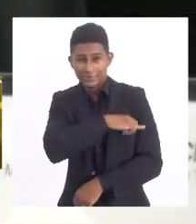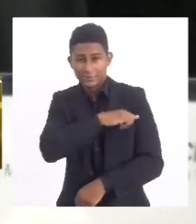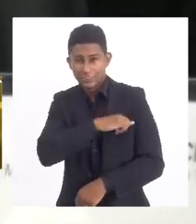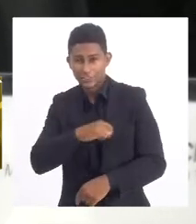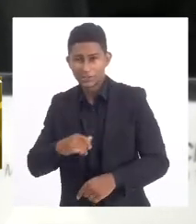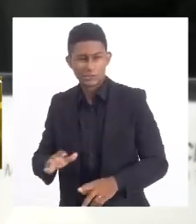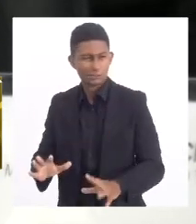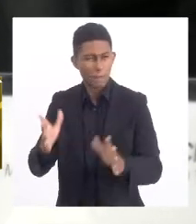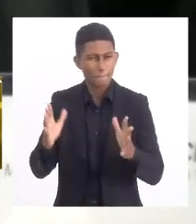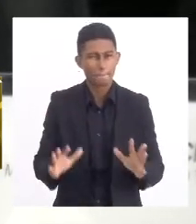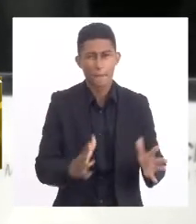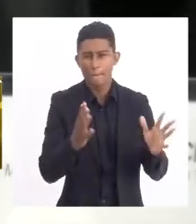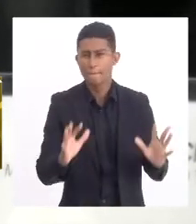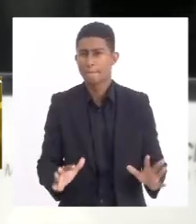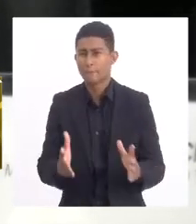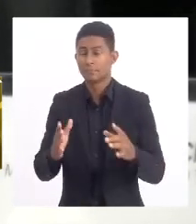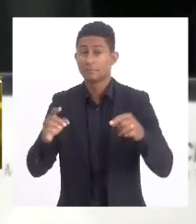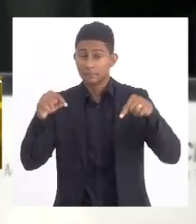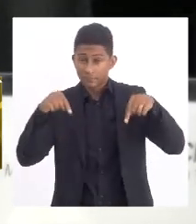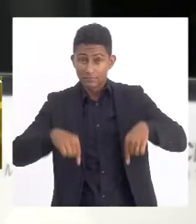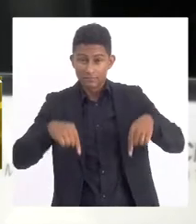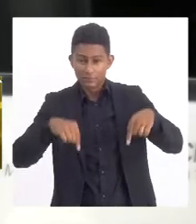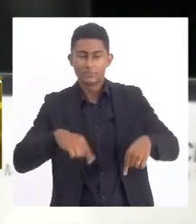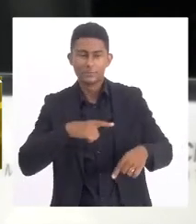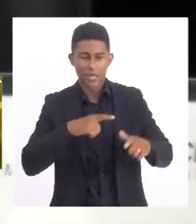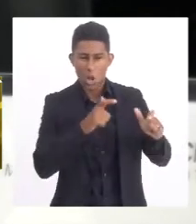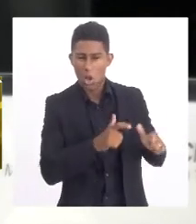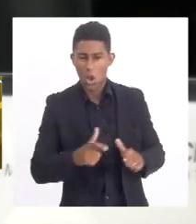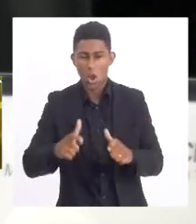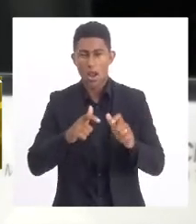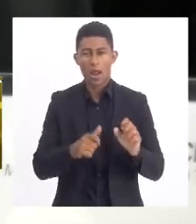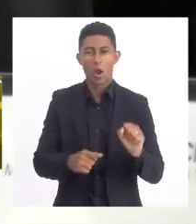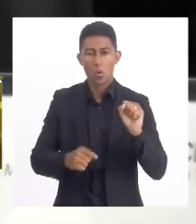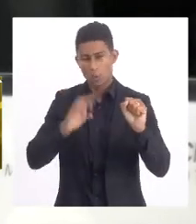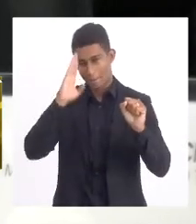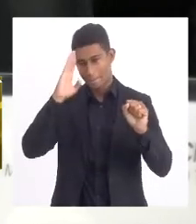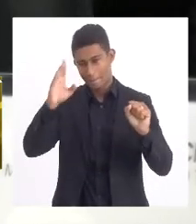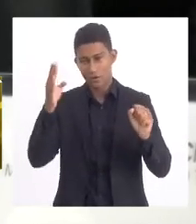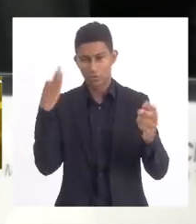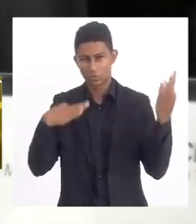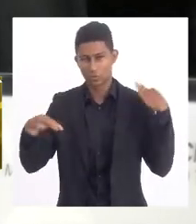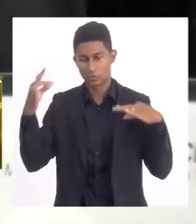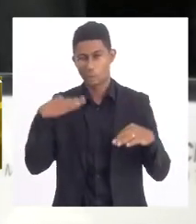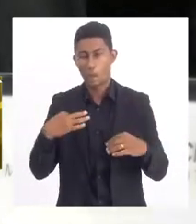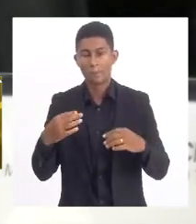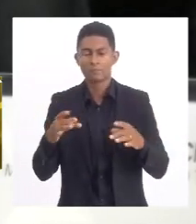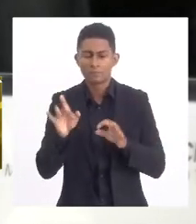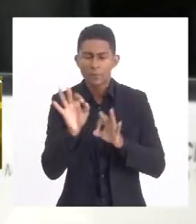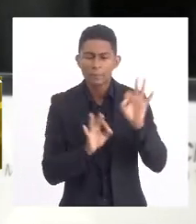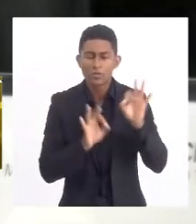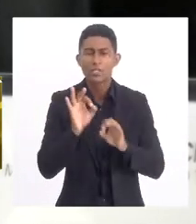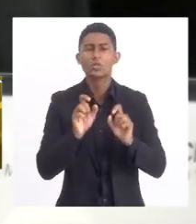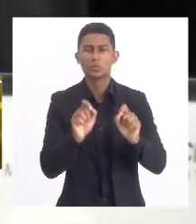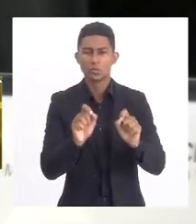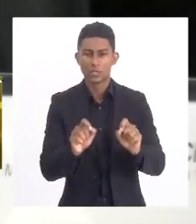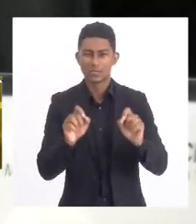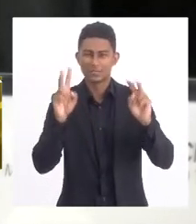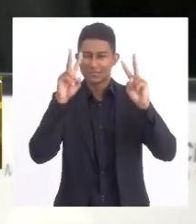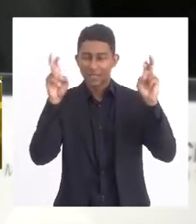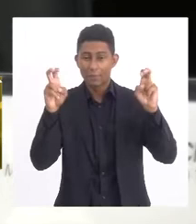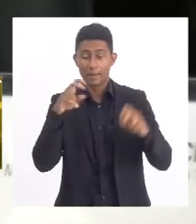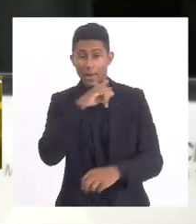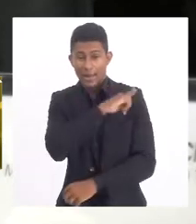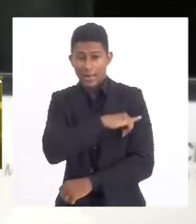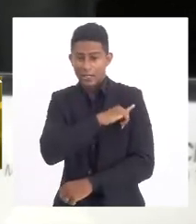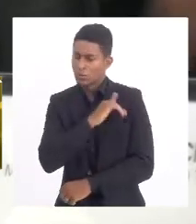em 8 destinos são os principais emissores de turistas para o Rio de Janeiro no projeto chamado rio continua lindo e perto que teve o apoio